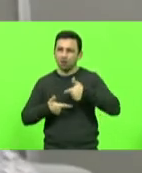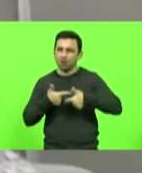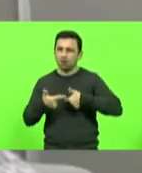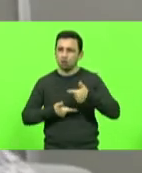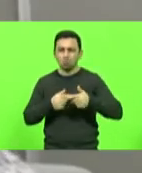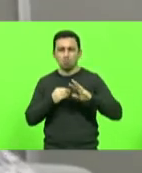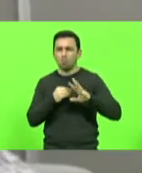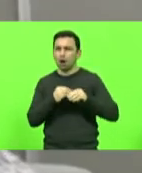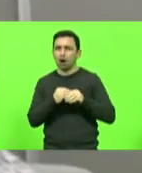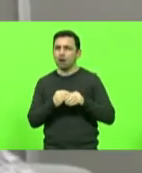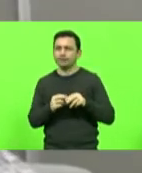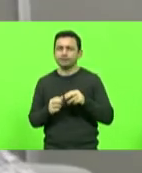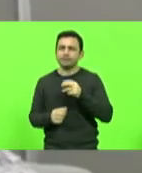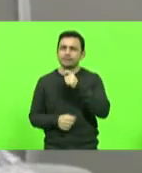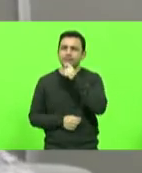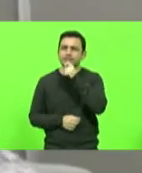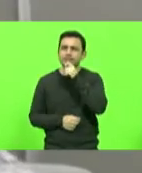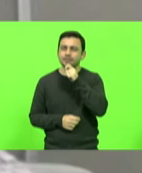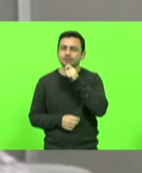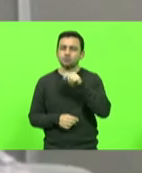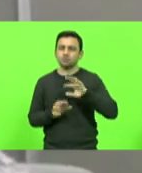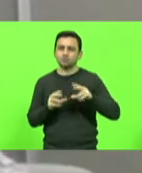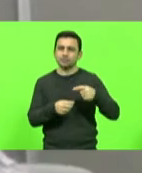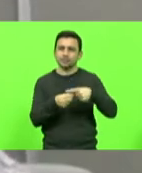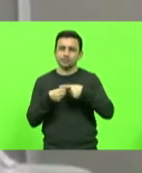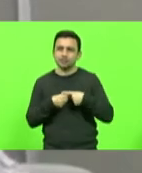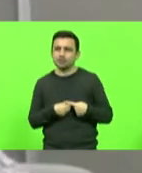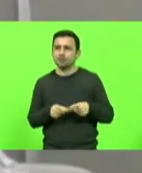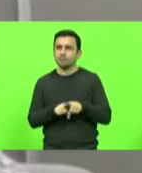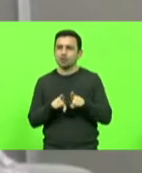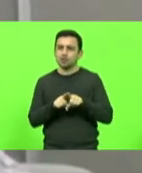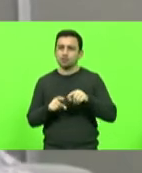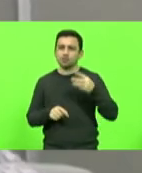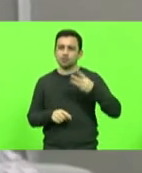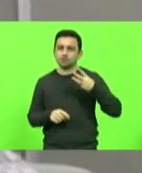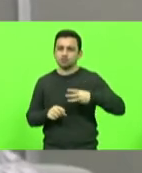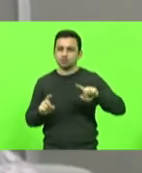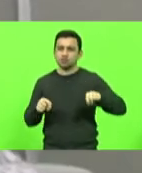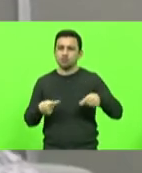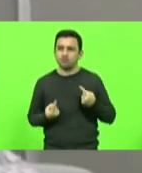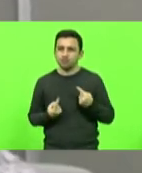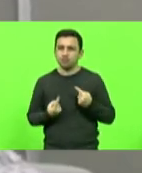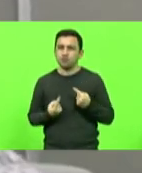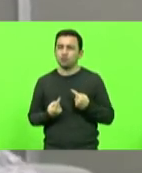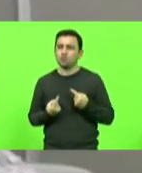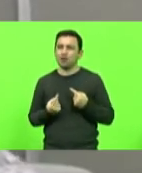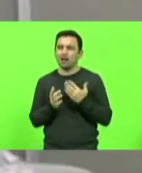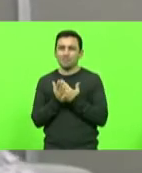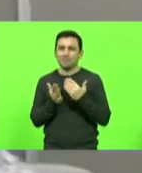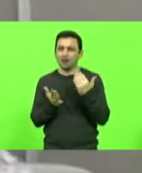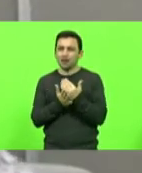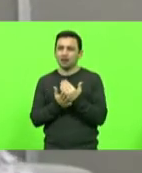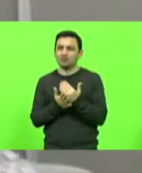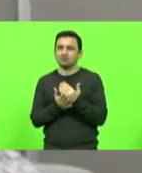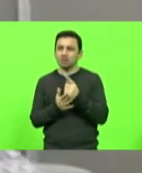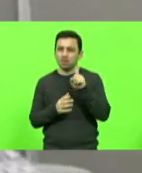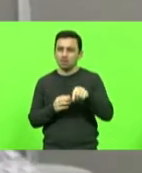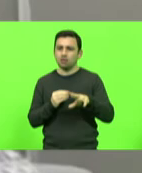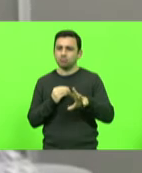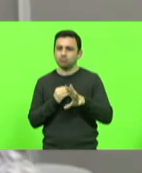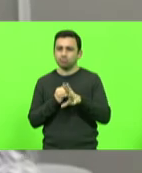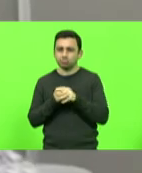municípios. E o terceiro desafio mais recente que se vislumbra é o incremento dos